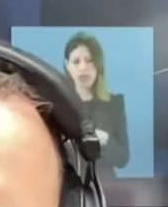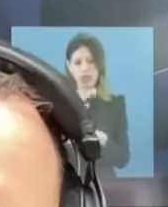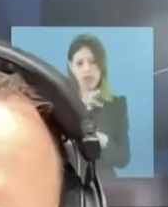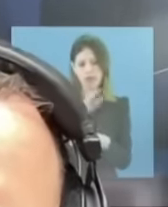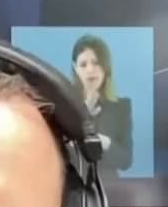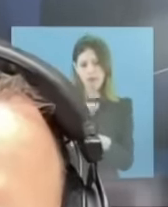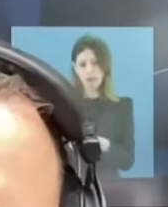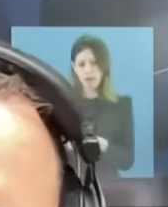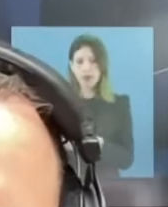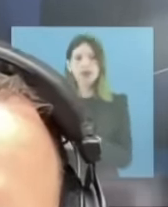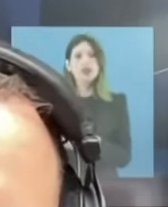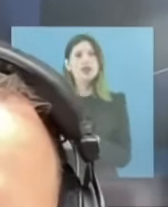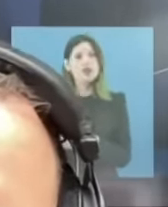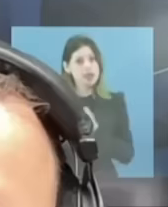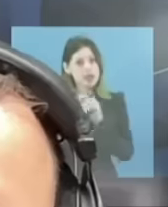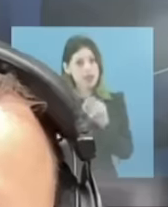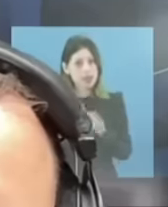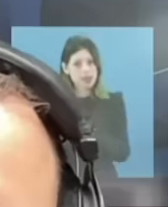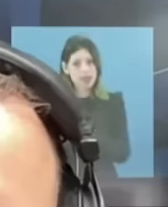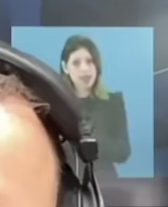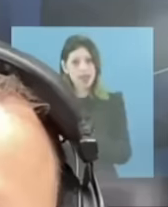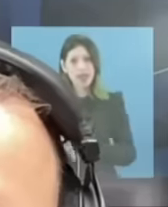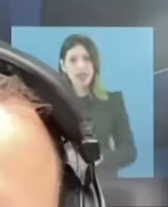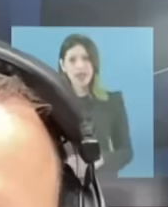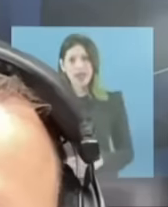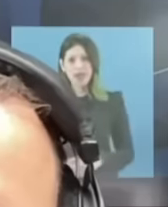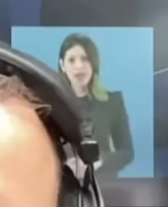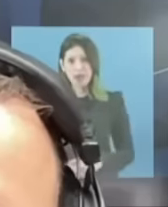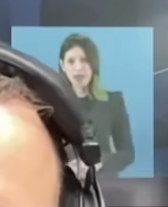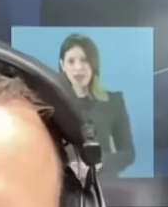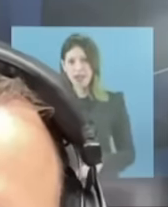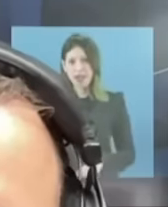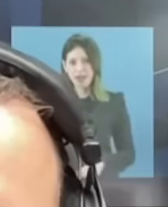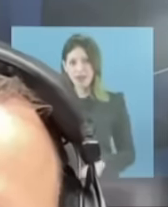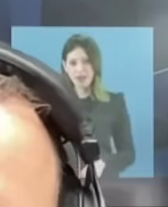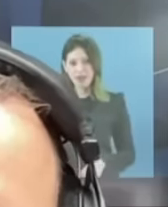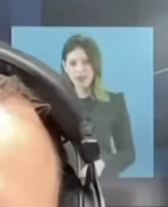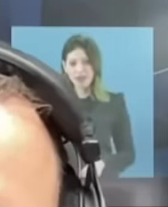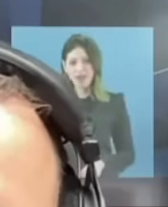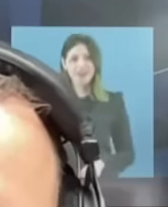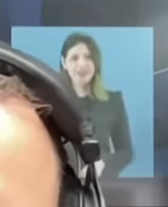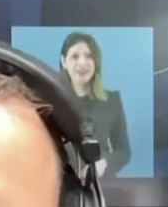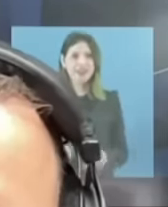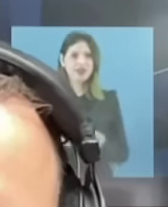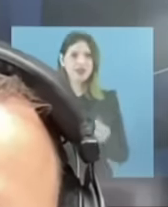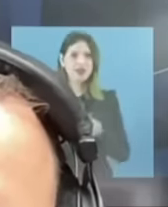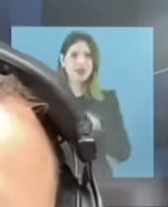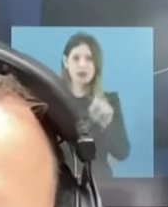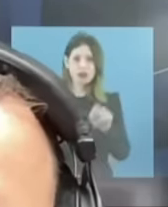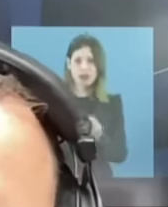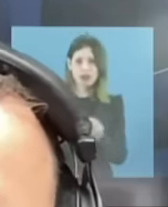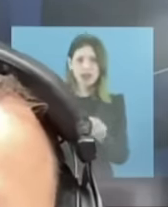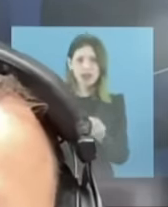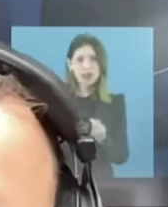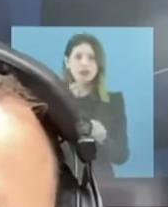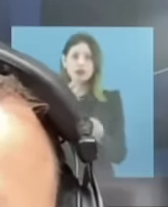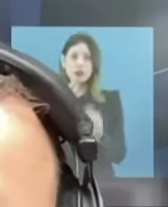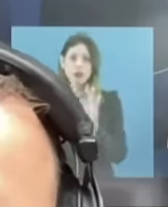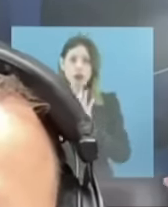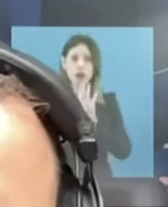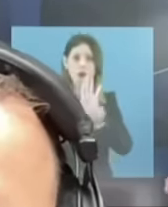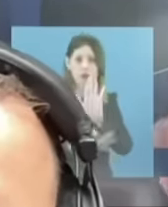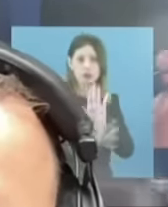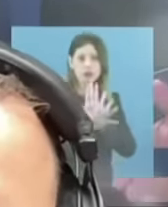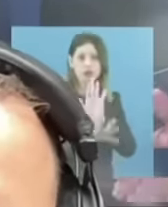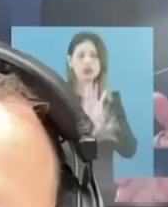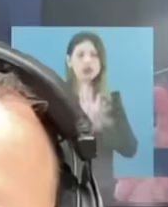contra-inteligência dos Estados Unidos, foi convidada a influir no nosso processo eleitoral, apresentando sugestões, e isso